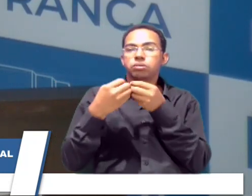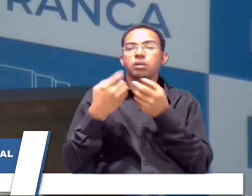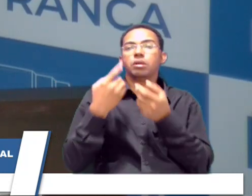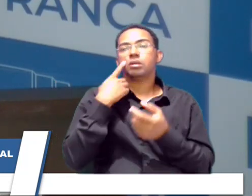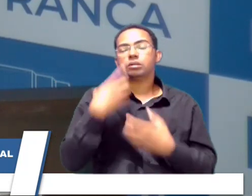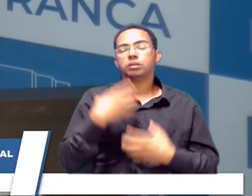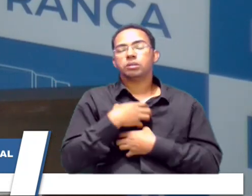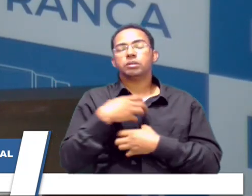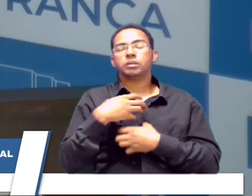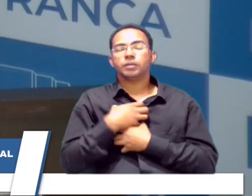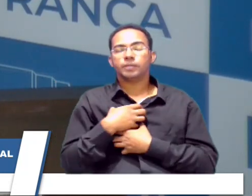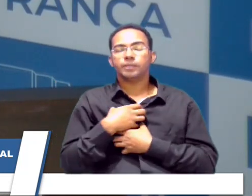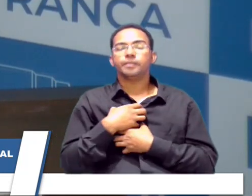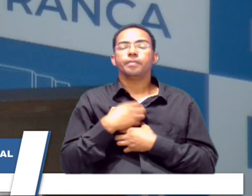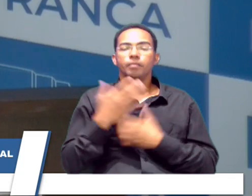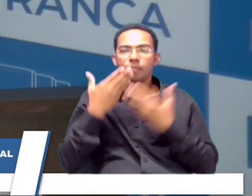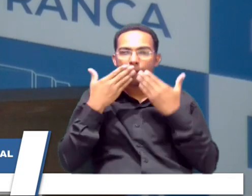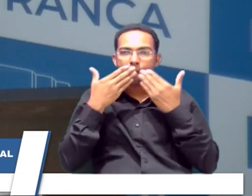sentir isso.